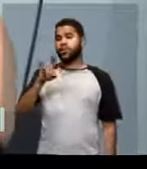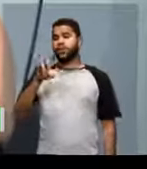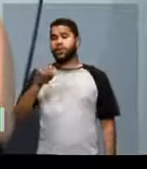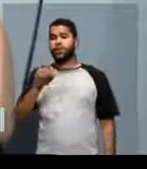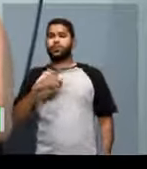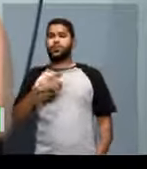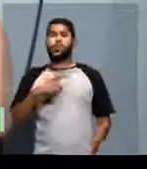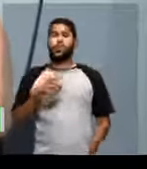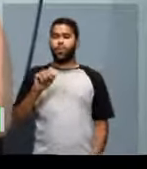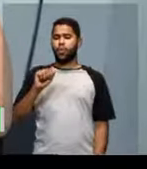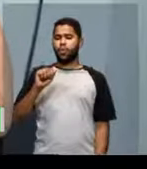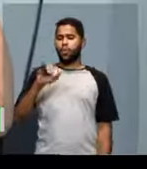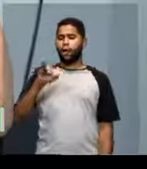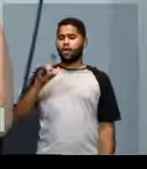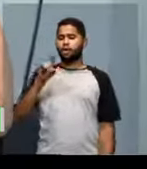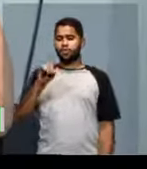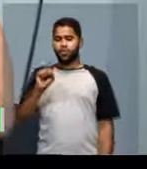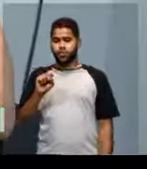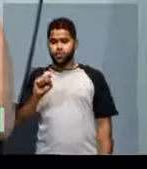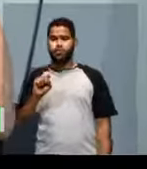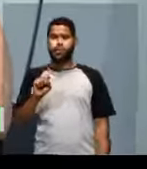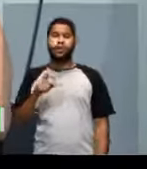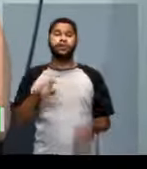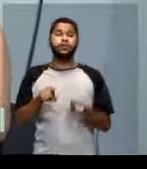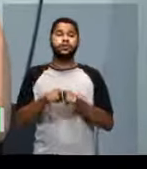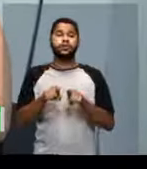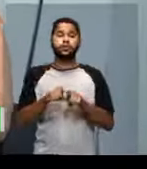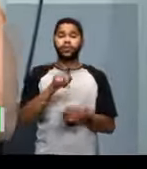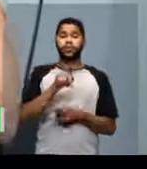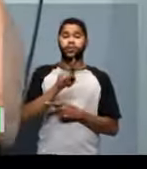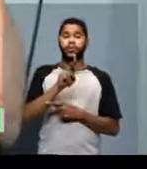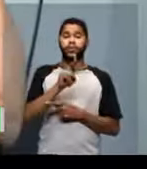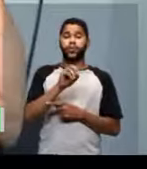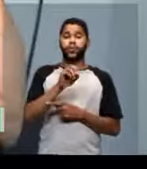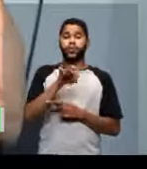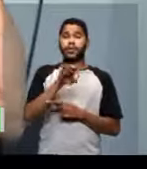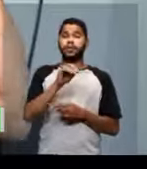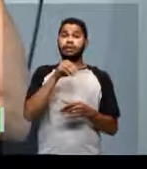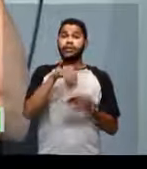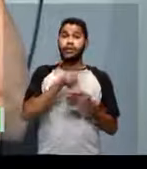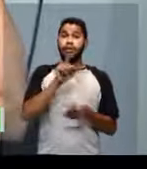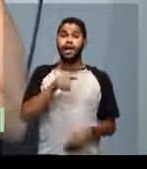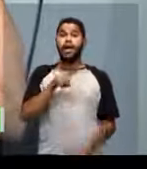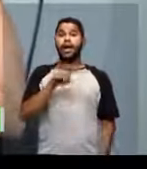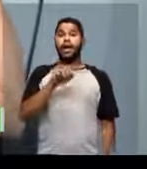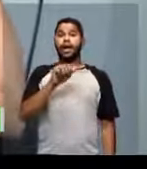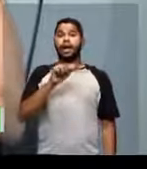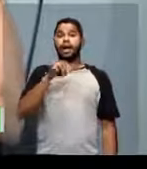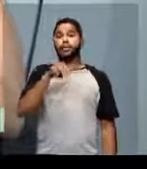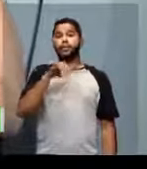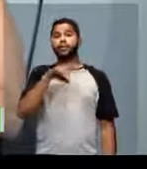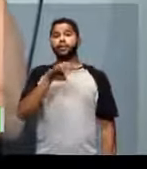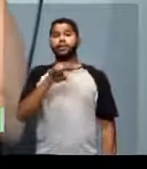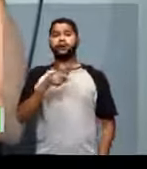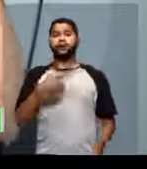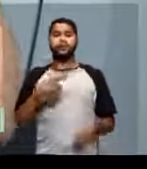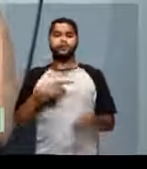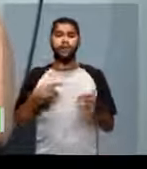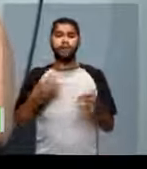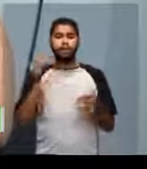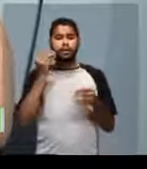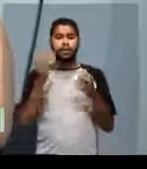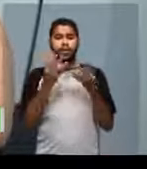graxos, né? E também no caso das proteínas são os aminoácidos, mas dentro da célula tem outros processos de síntese que vão sintetizar